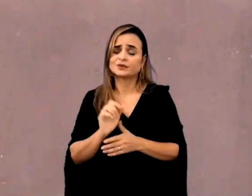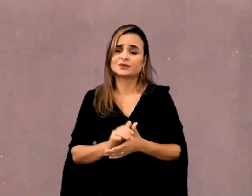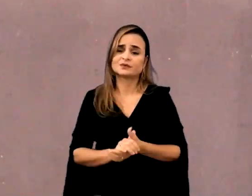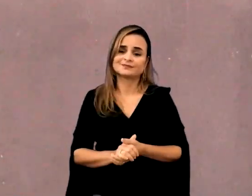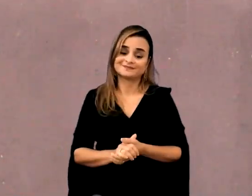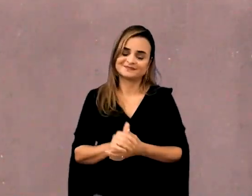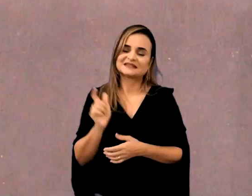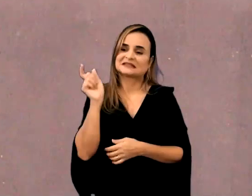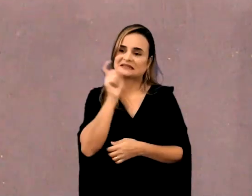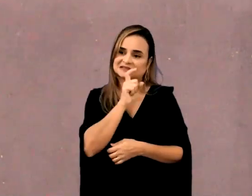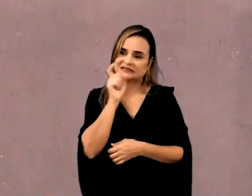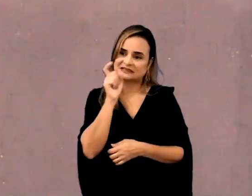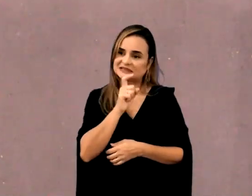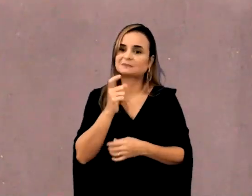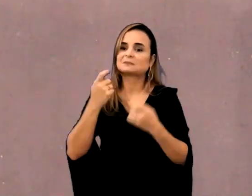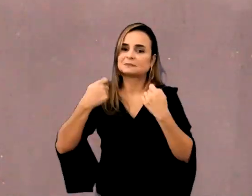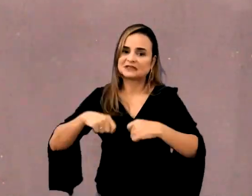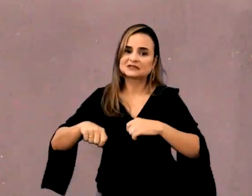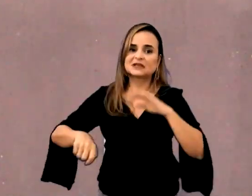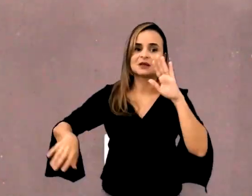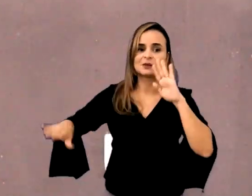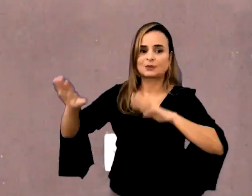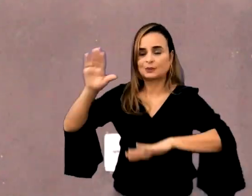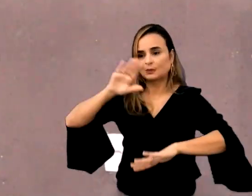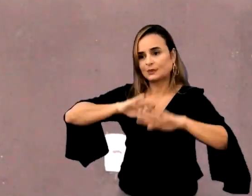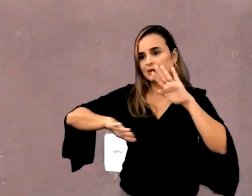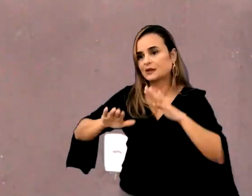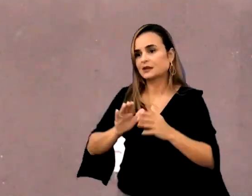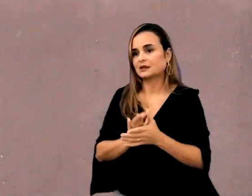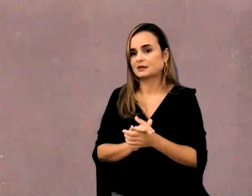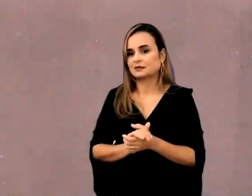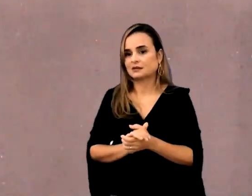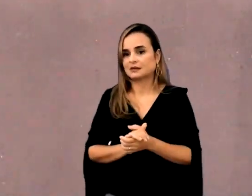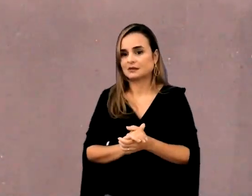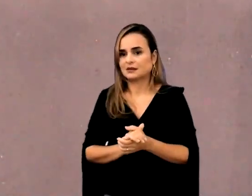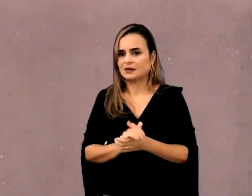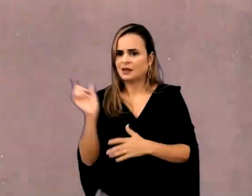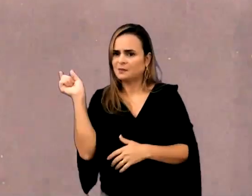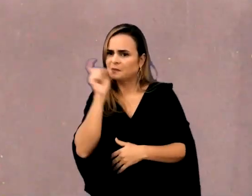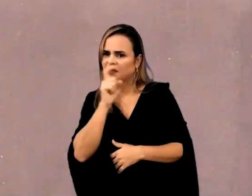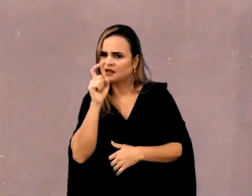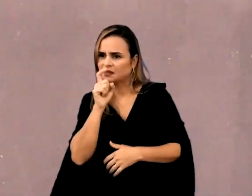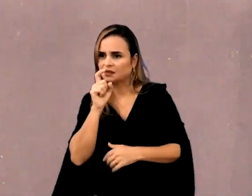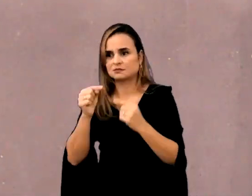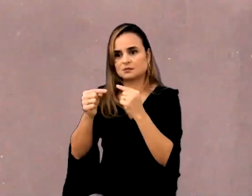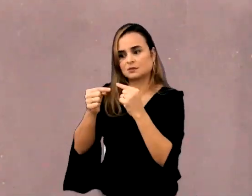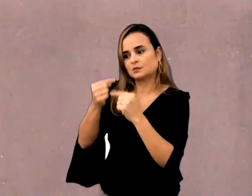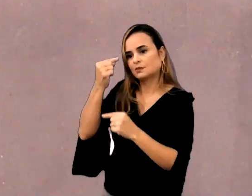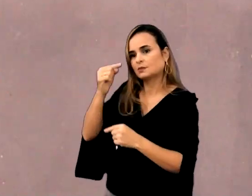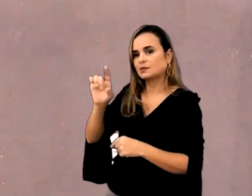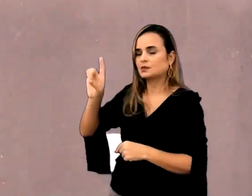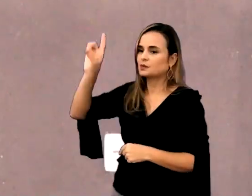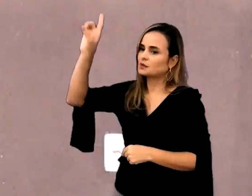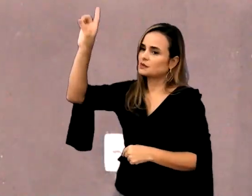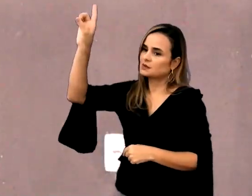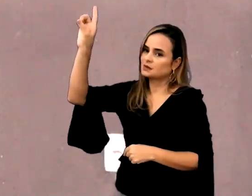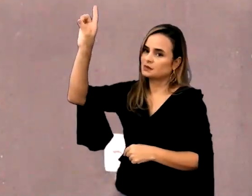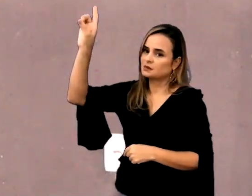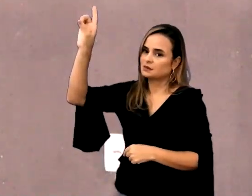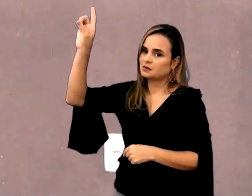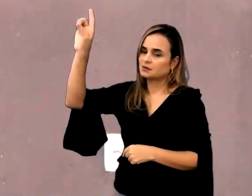E nós devemos ter cuidado, porque o pai da mentira não é Deus. A Bíblia diz que o pai da mentira